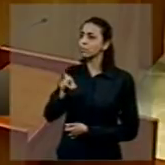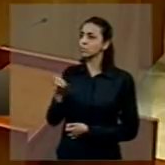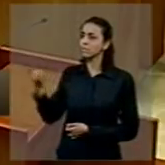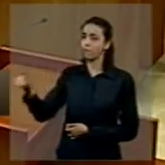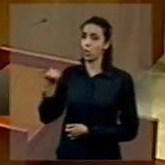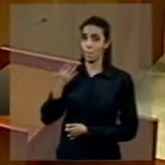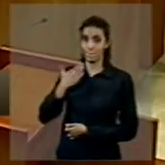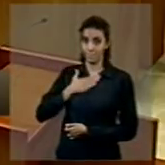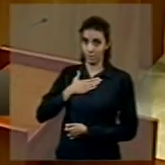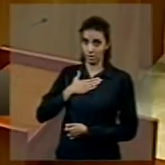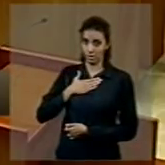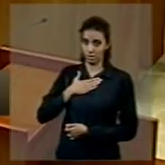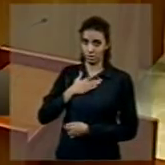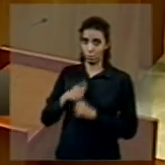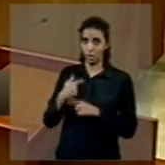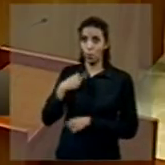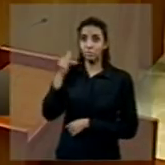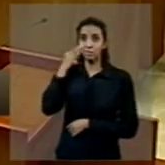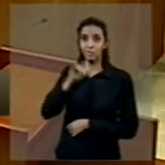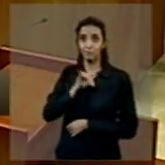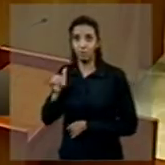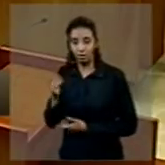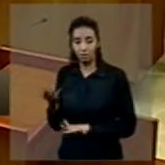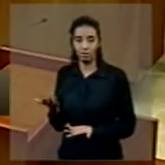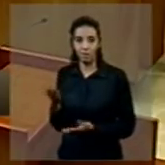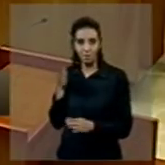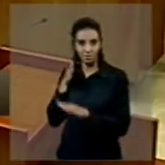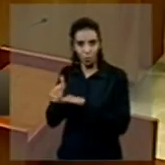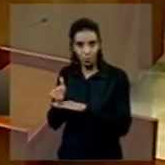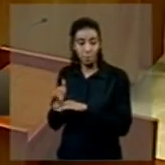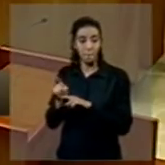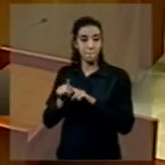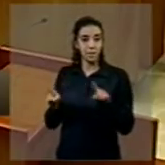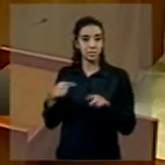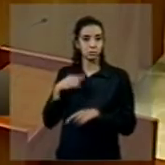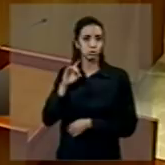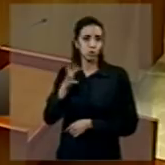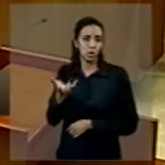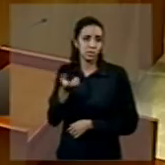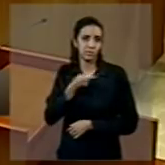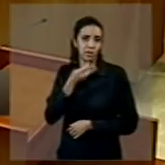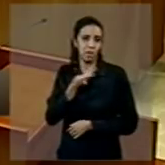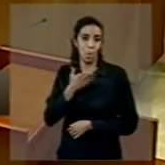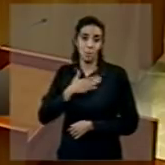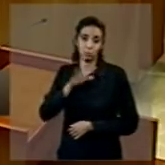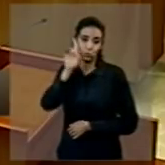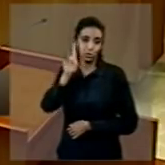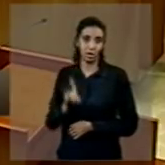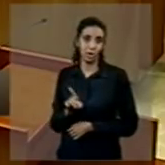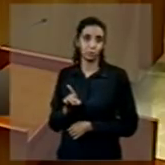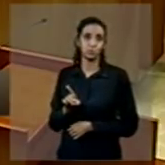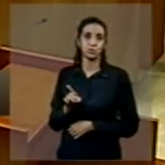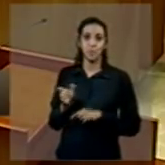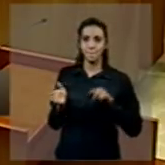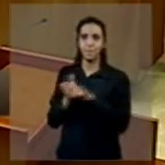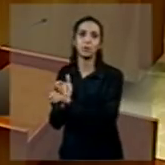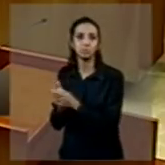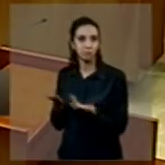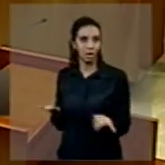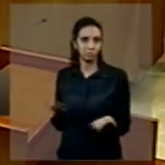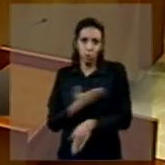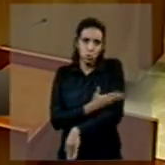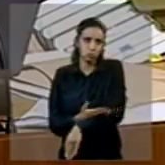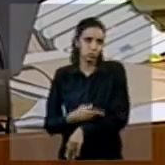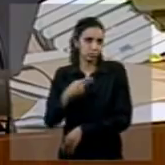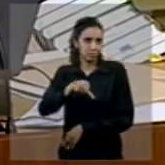mim quando eu tentei interrompê-lo, mas é que eu simplesmente quis exercer o meu direito de apartear, que é uma praxe no